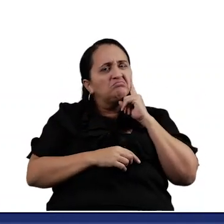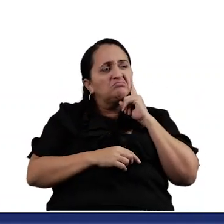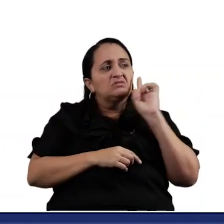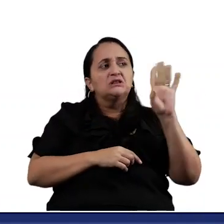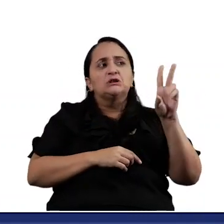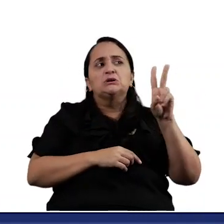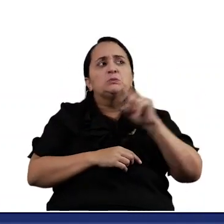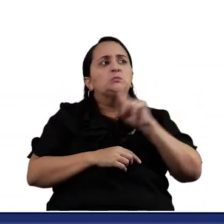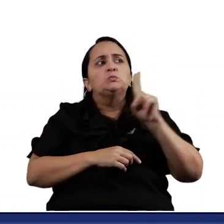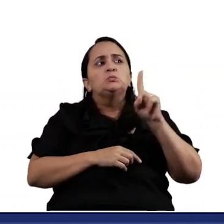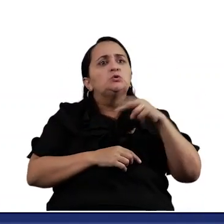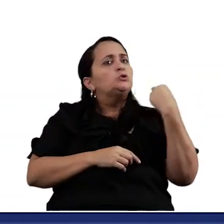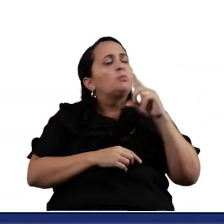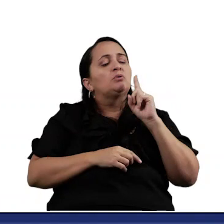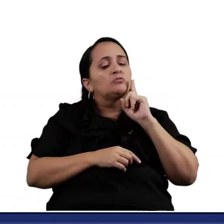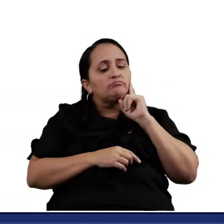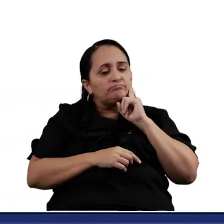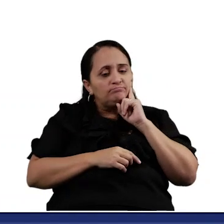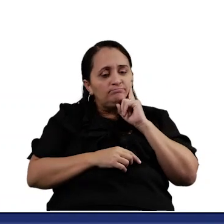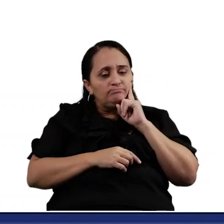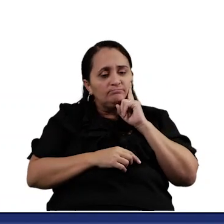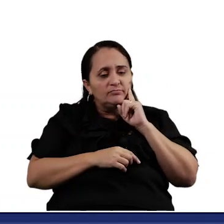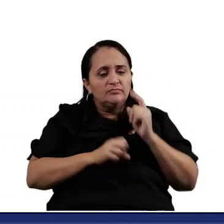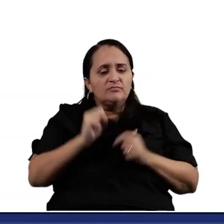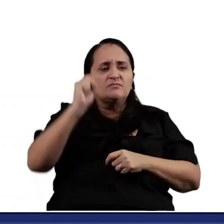caiu por via das dúvidas caiu